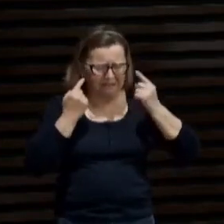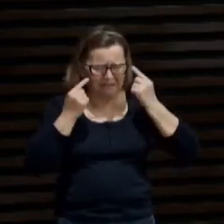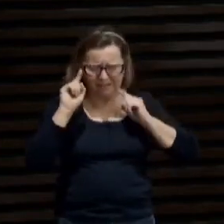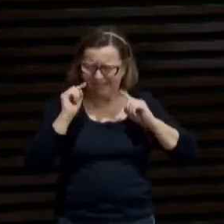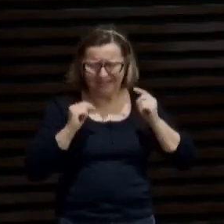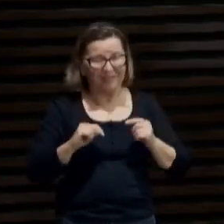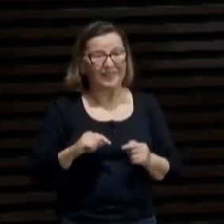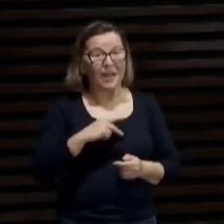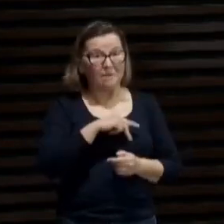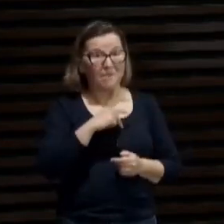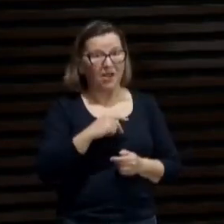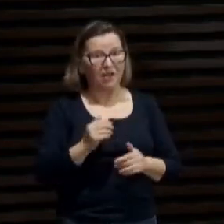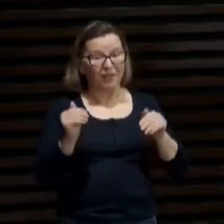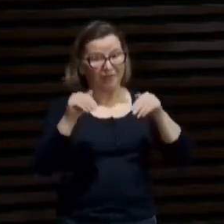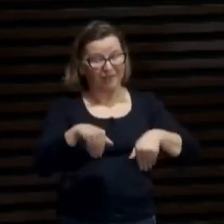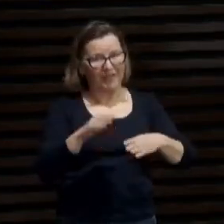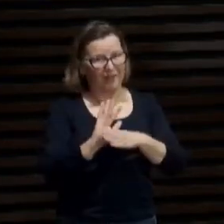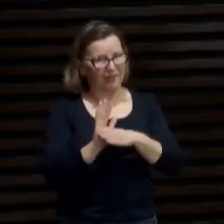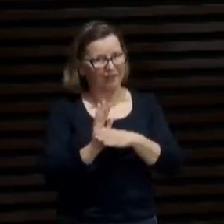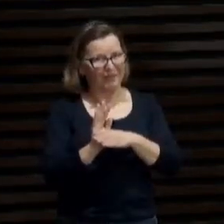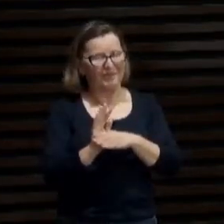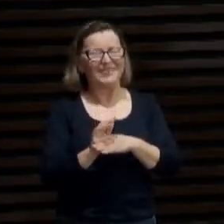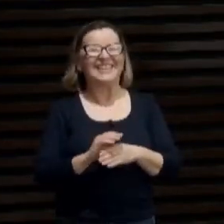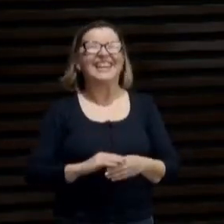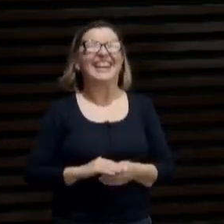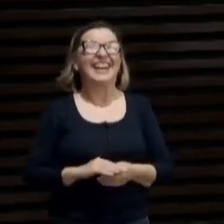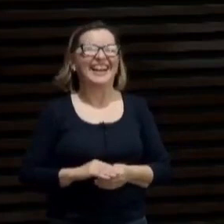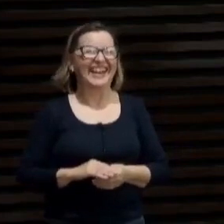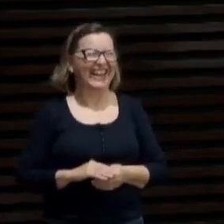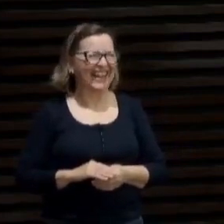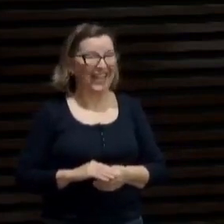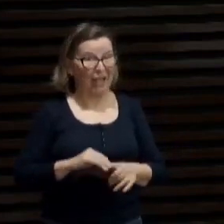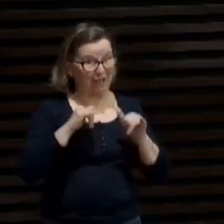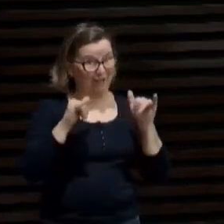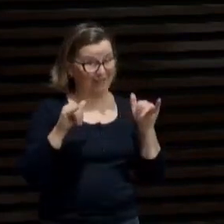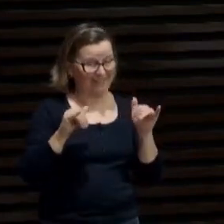Paulo, no final do filme, vou contar, vou dar um spoiler aqui, mas vou contar.